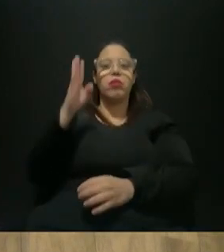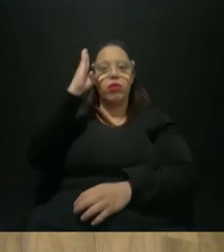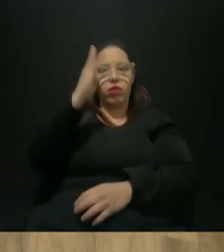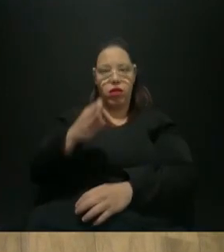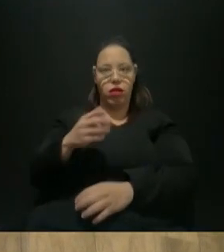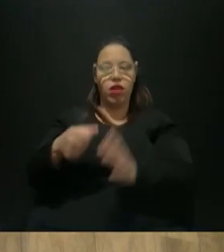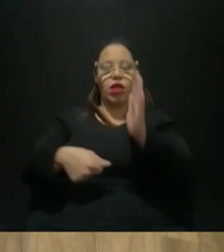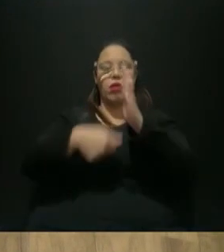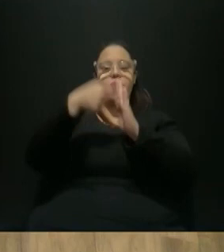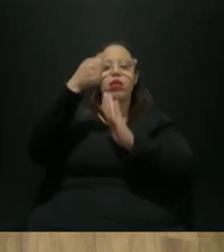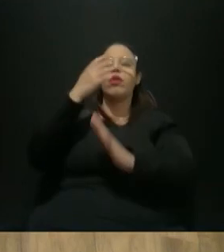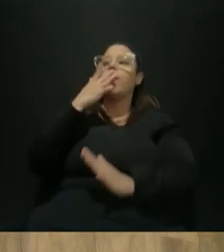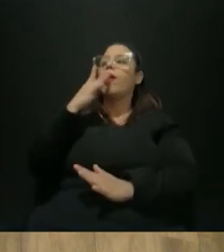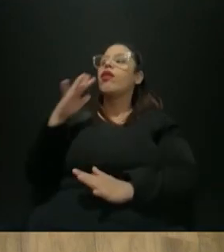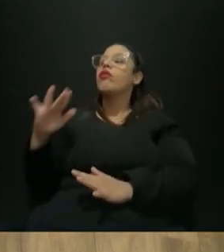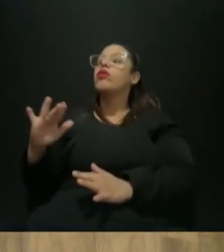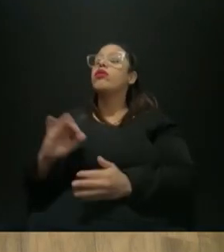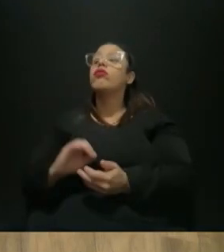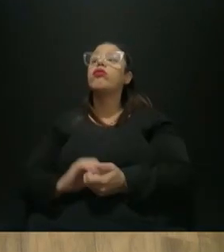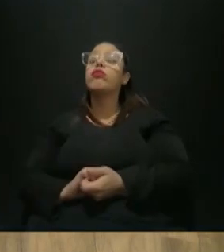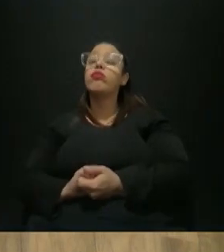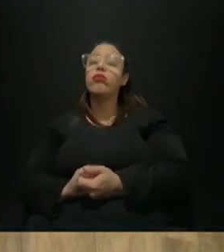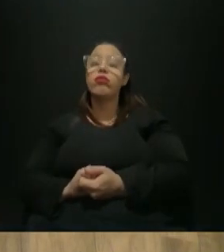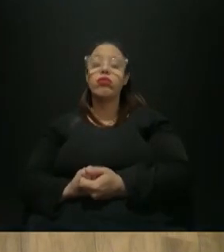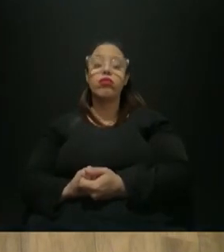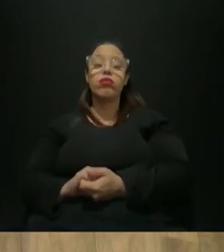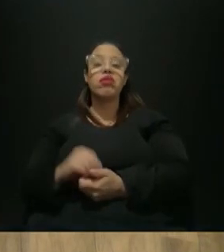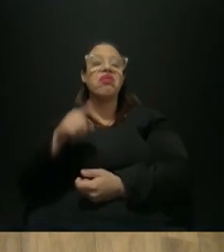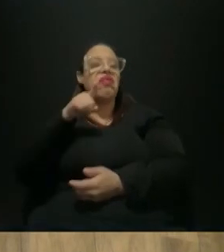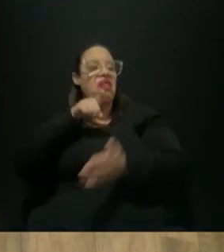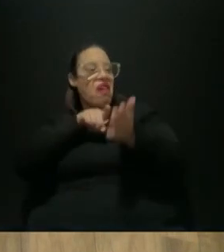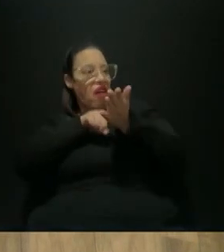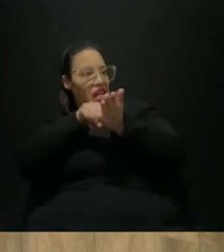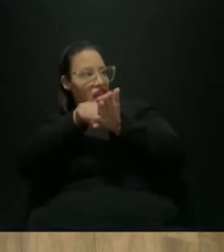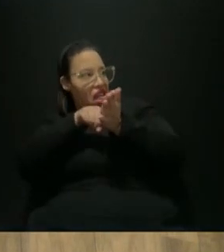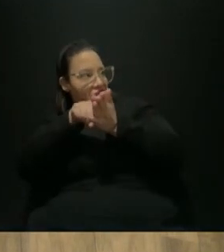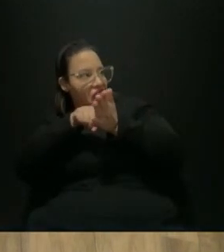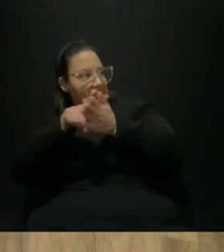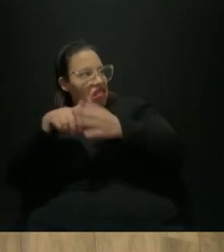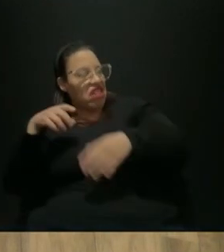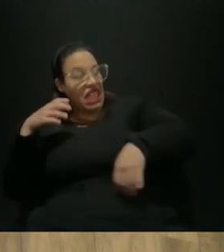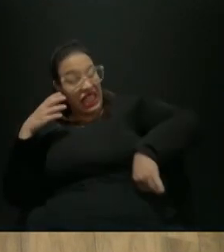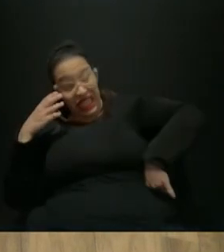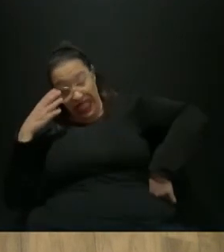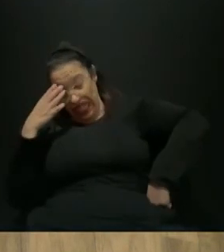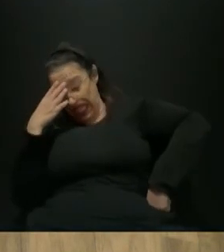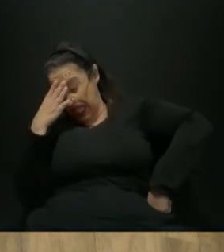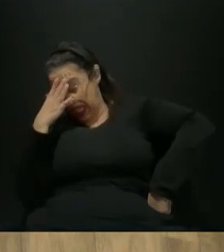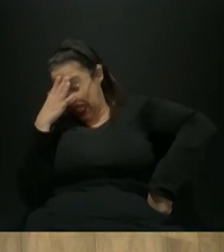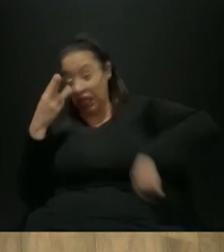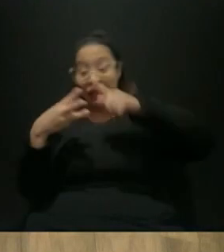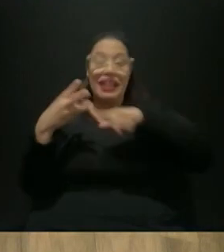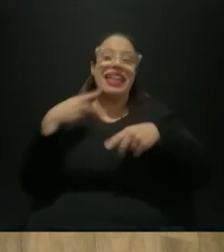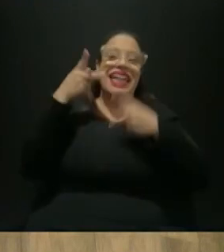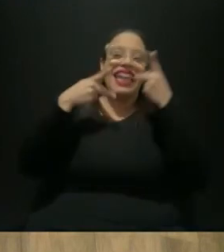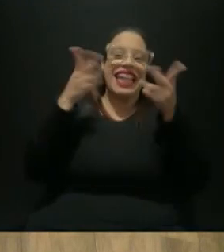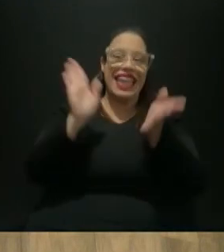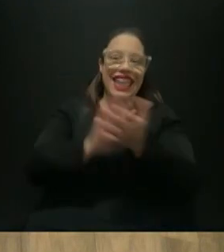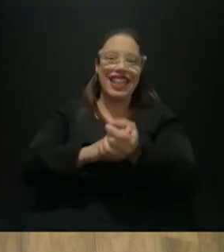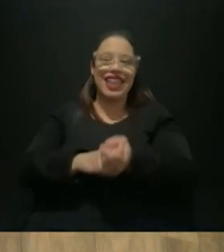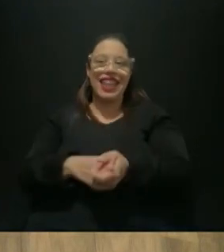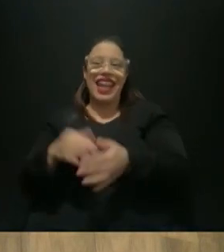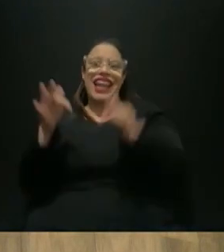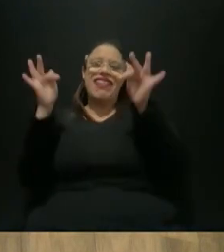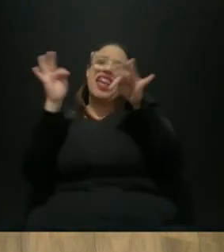infância? Essa pergunta é bem complexa. Eu falo aqui, posso falar umas 3 horas? Mas... O programa já vai acabar,